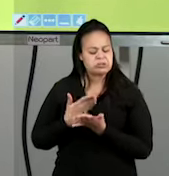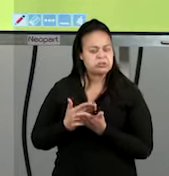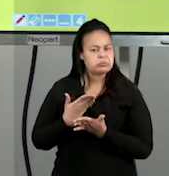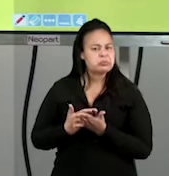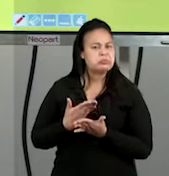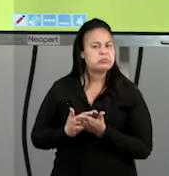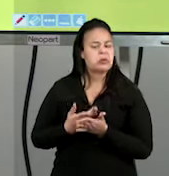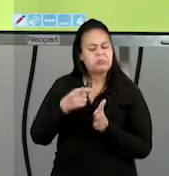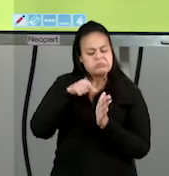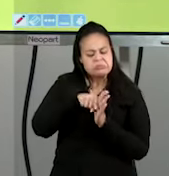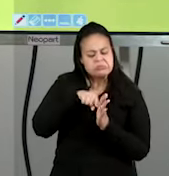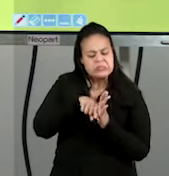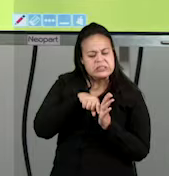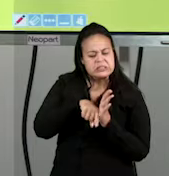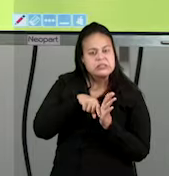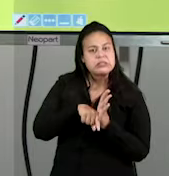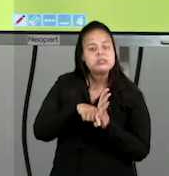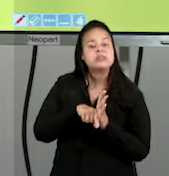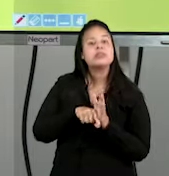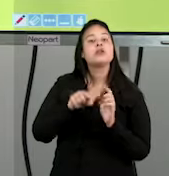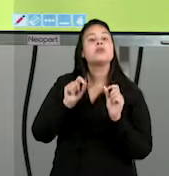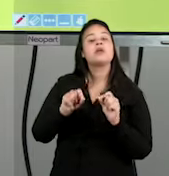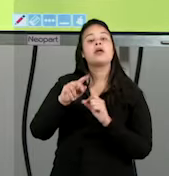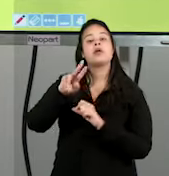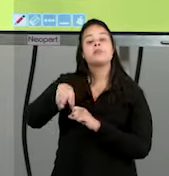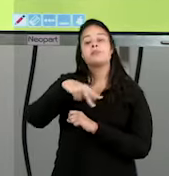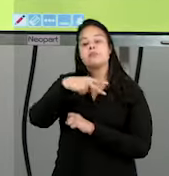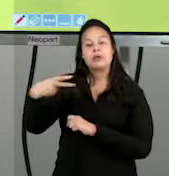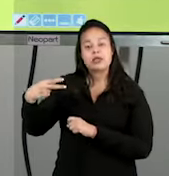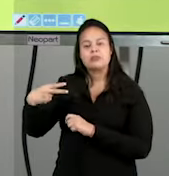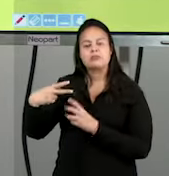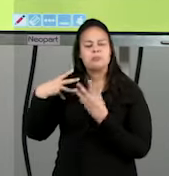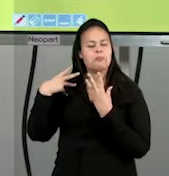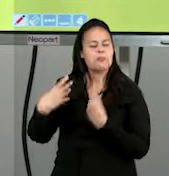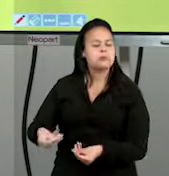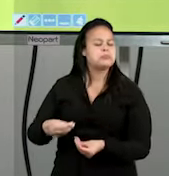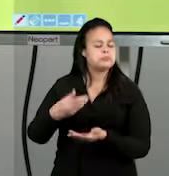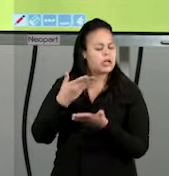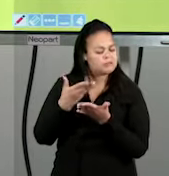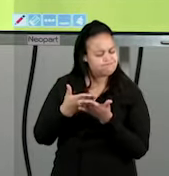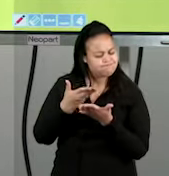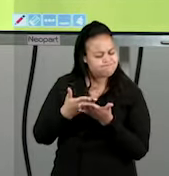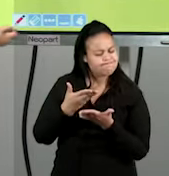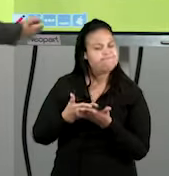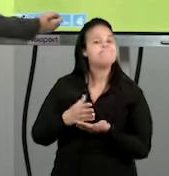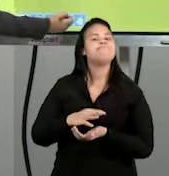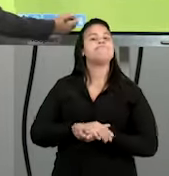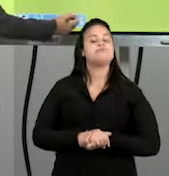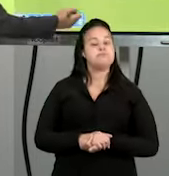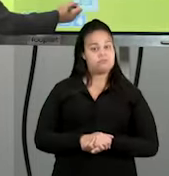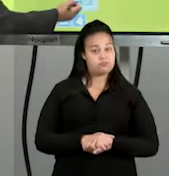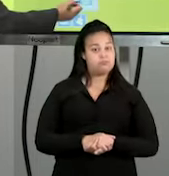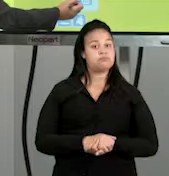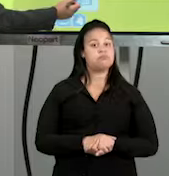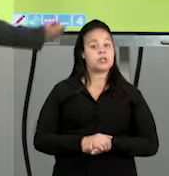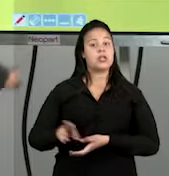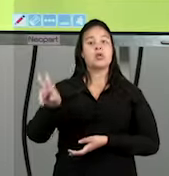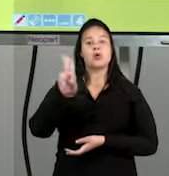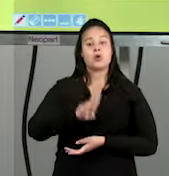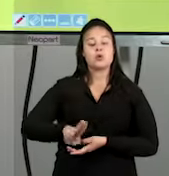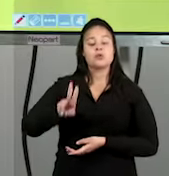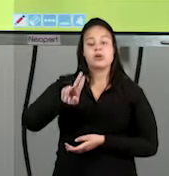constante que recebe o nome de π, né? Então, eu posso trabalhar com π